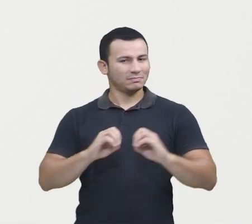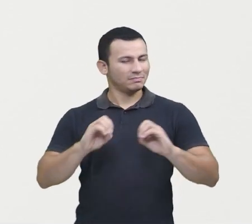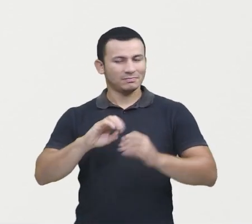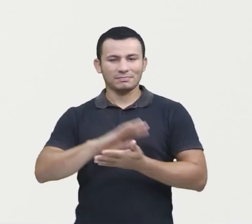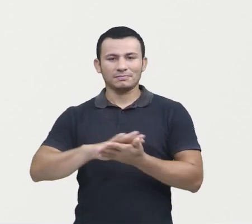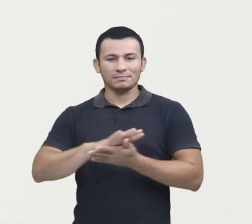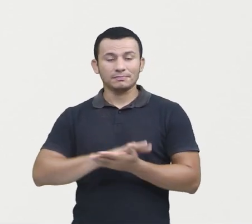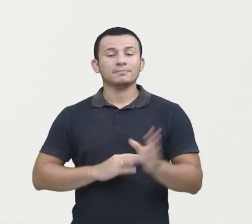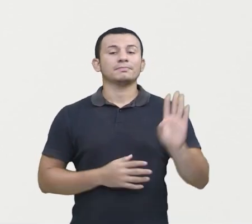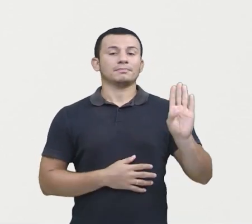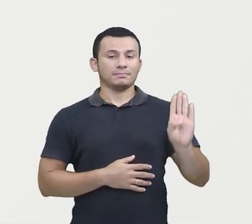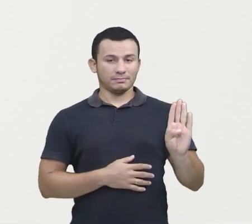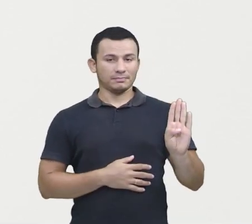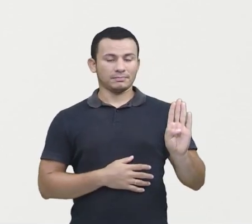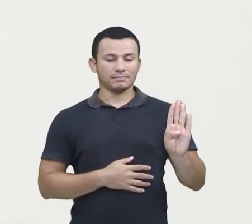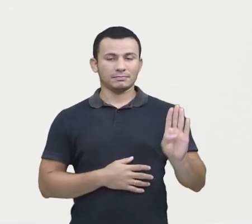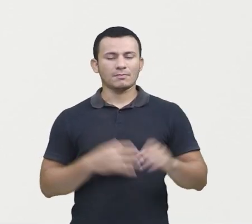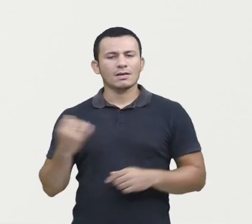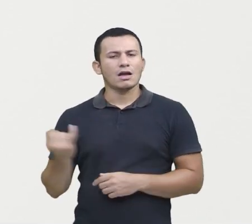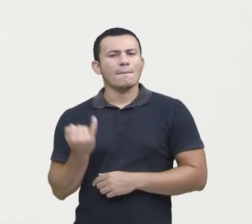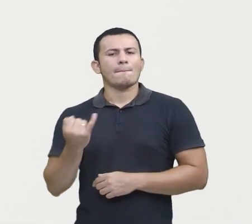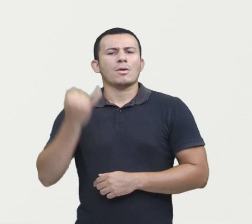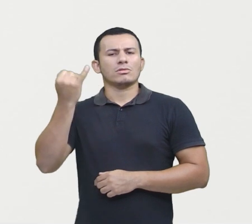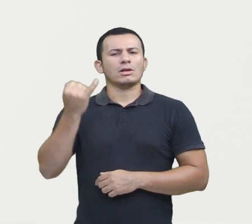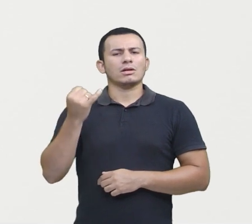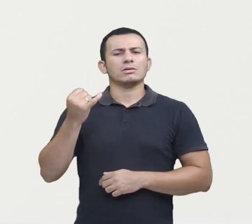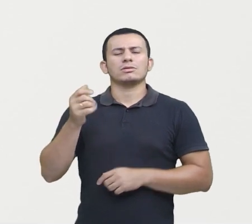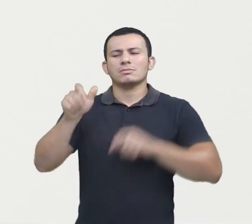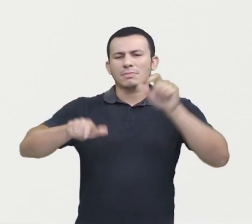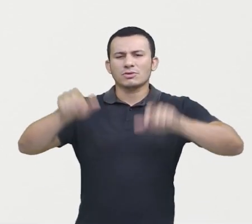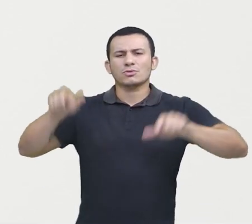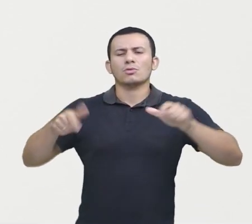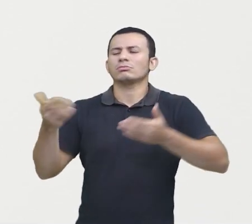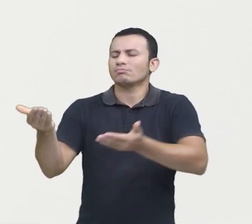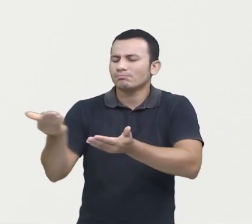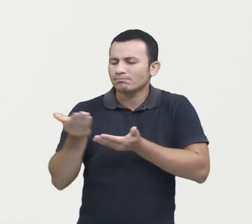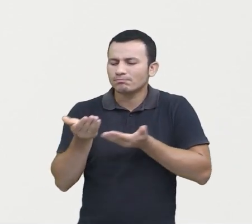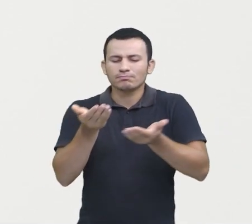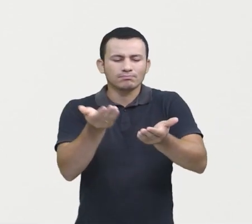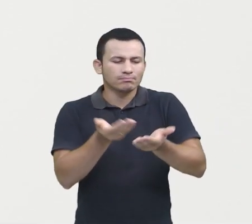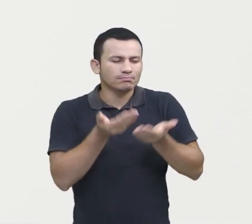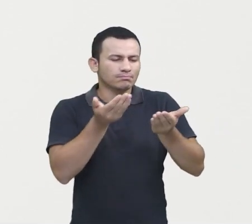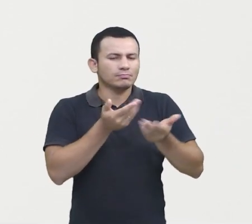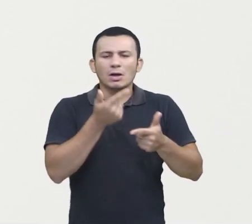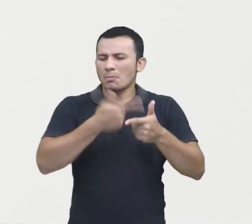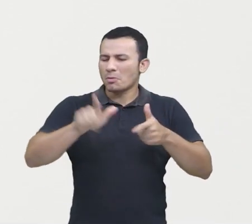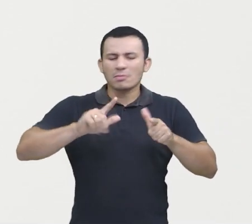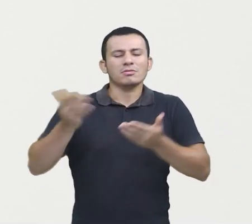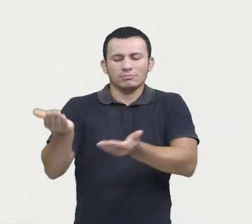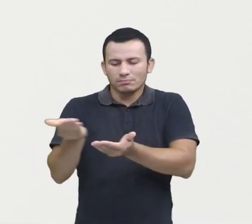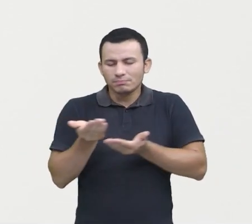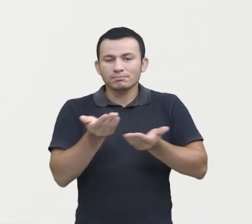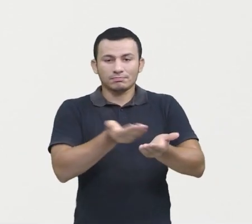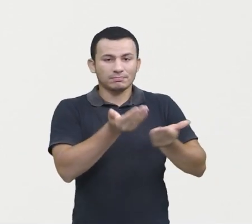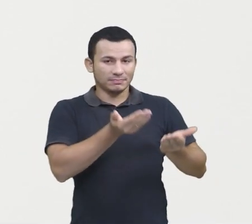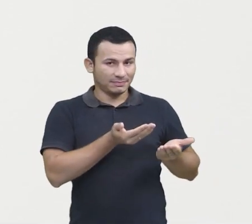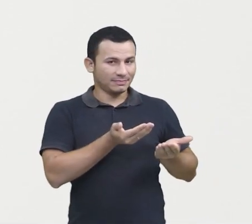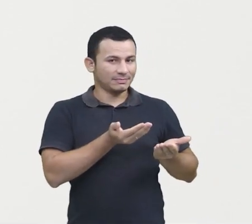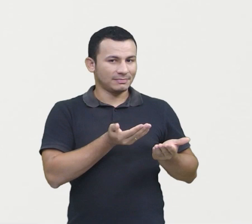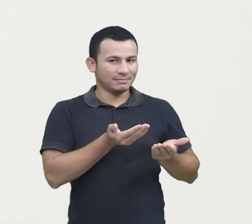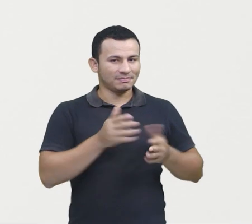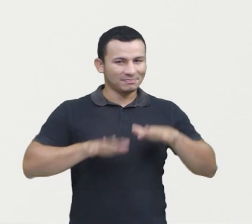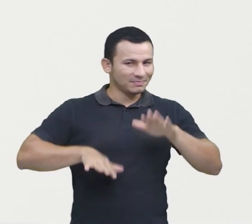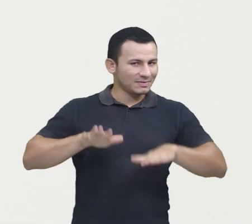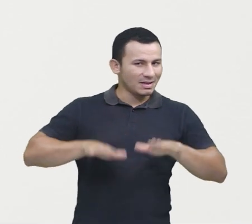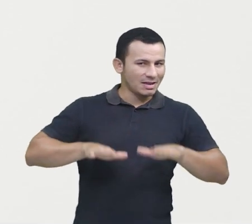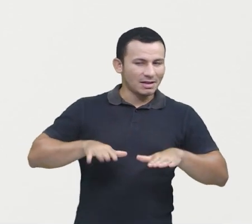Ou letra B. A importância de acolhermos as pessoas por nossas diferenças. Será que foi isso